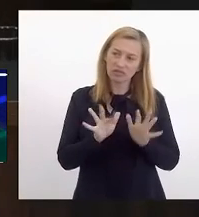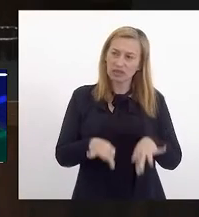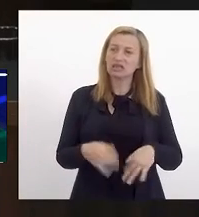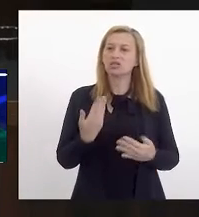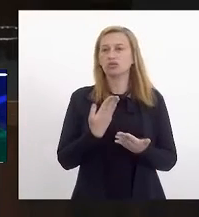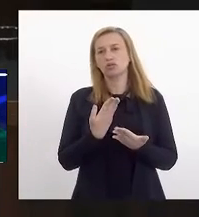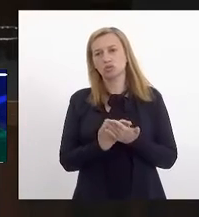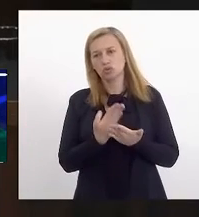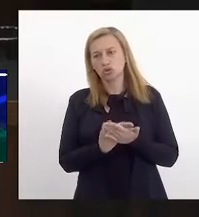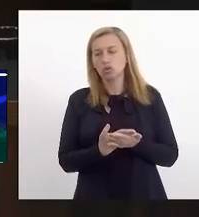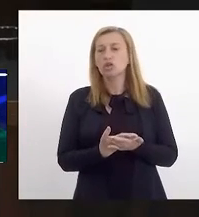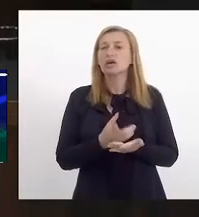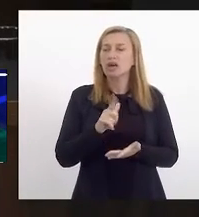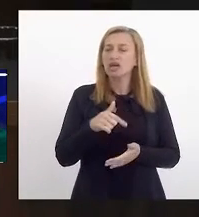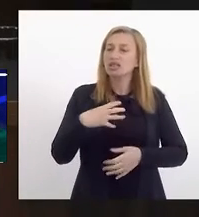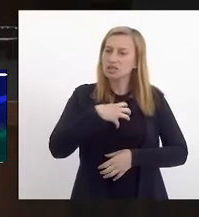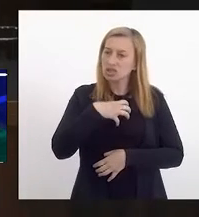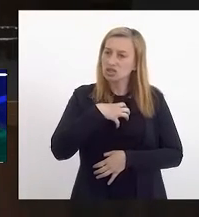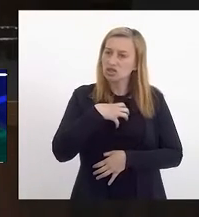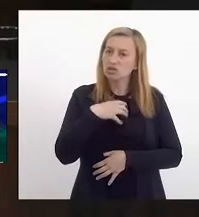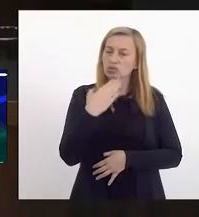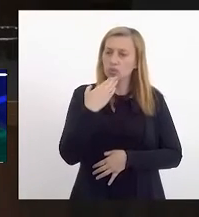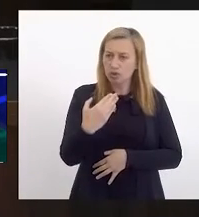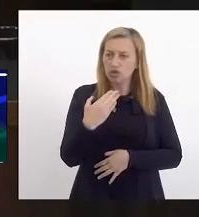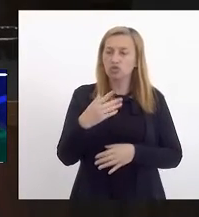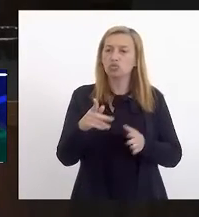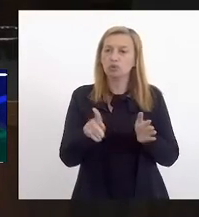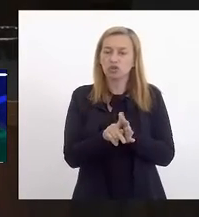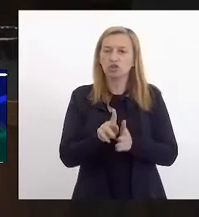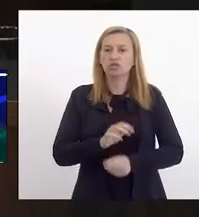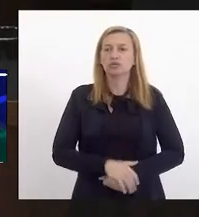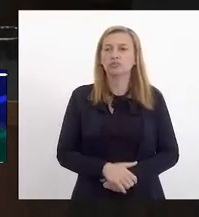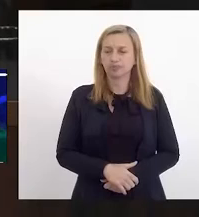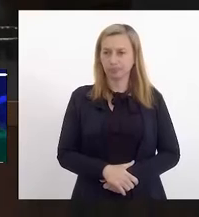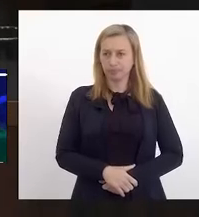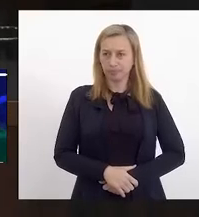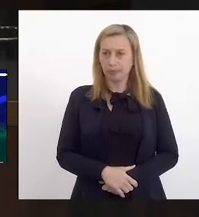estudos. Então, é nesse sentido a proposição do projeto.